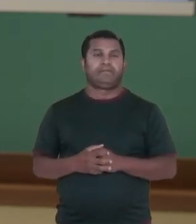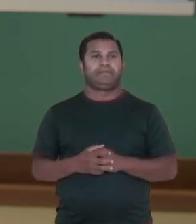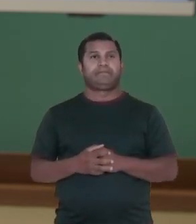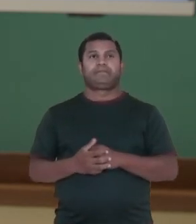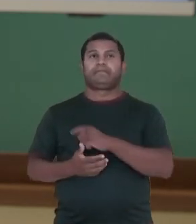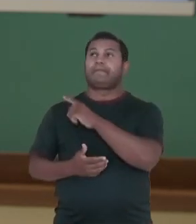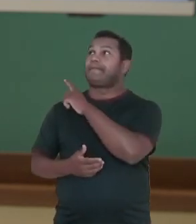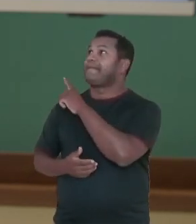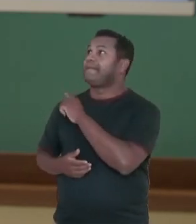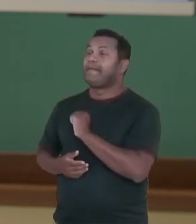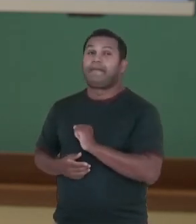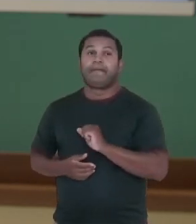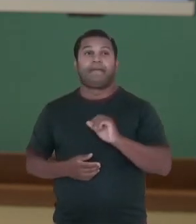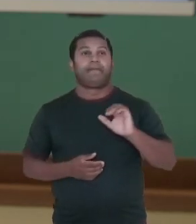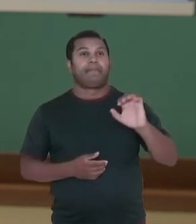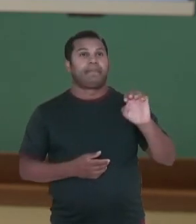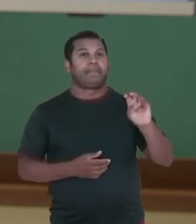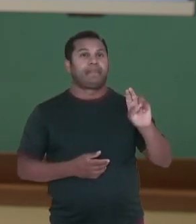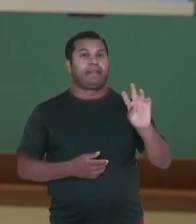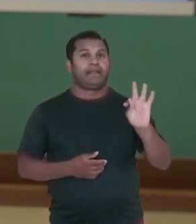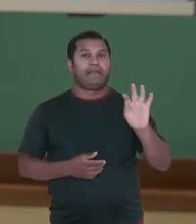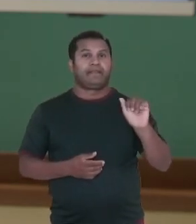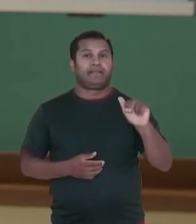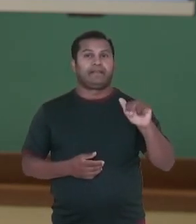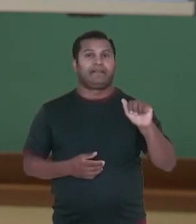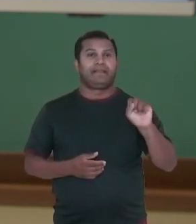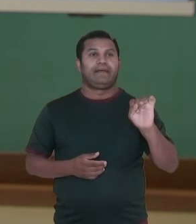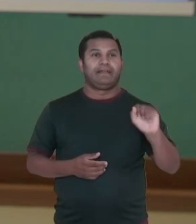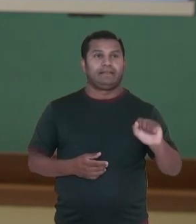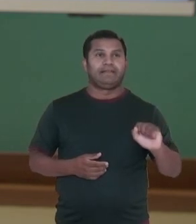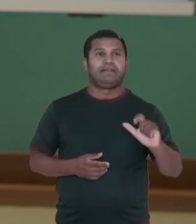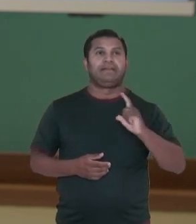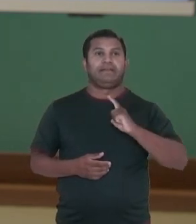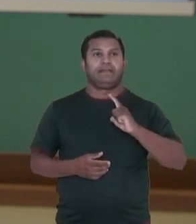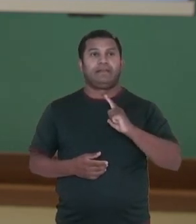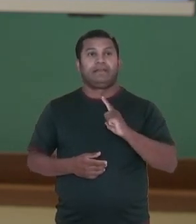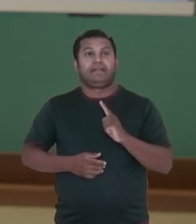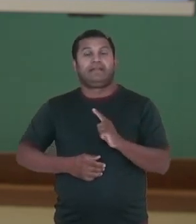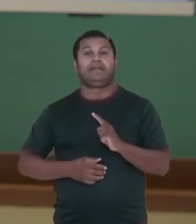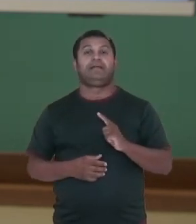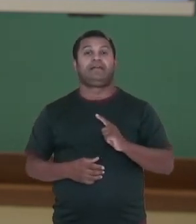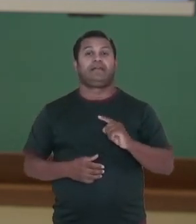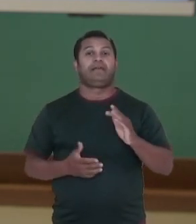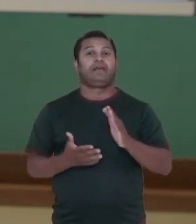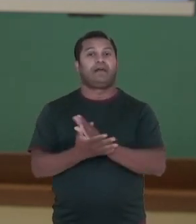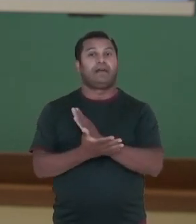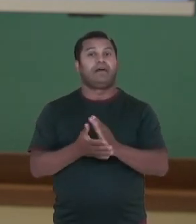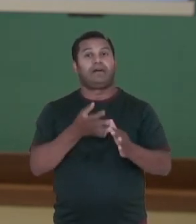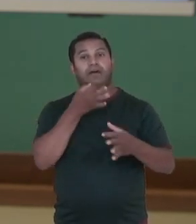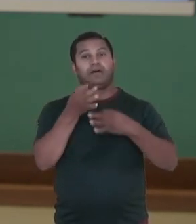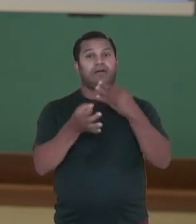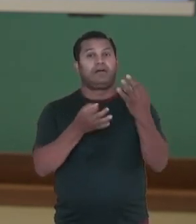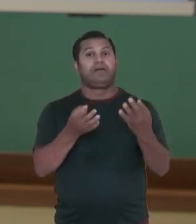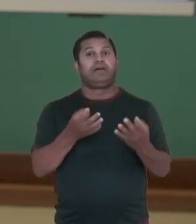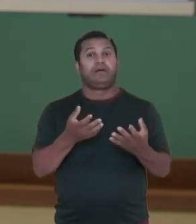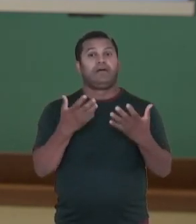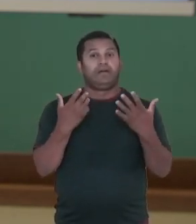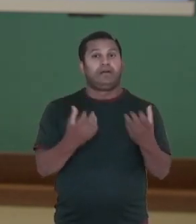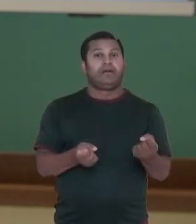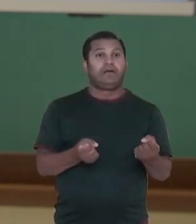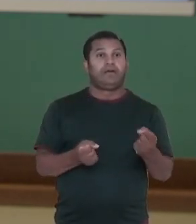Para a eutanásia eu tenho argumentos favoráveis, autonomia, eliminação de dor, né? E não